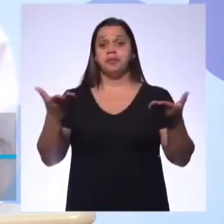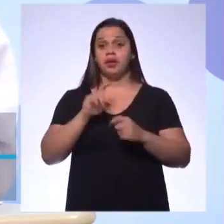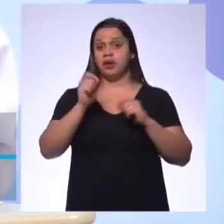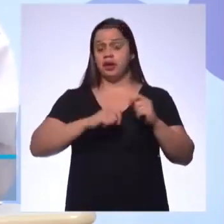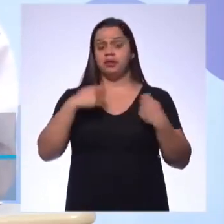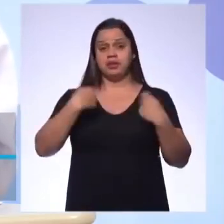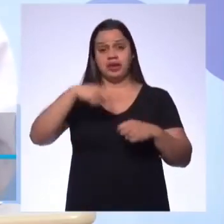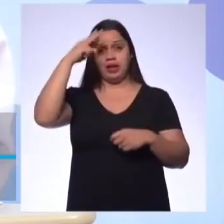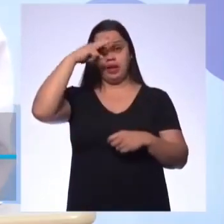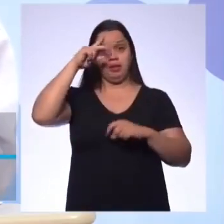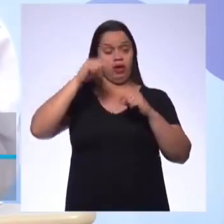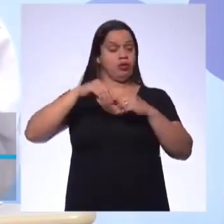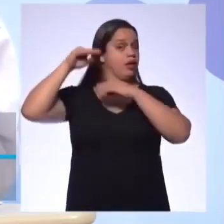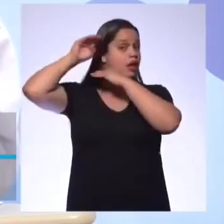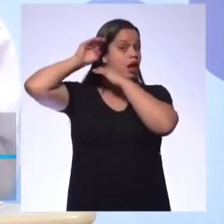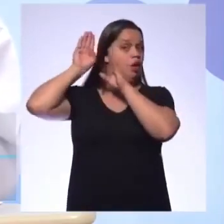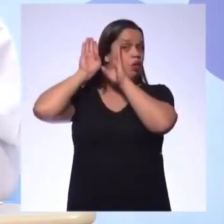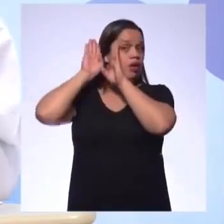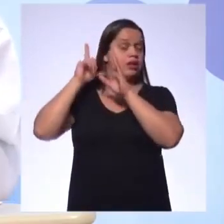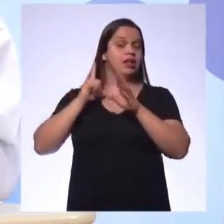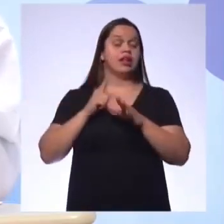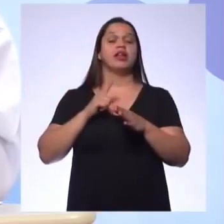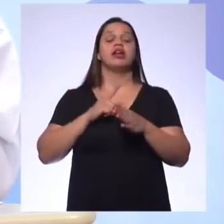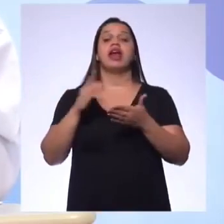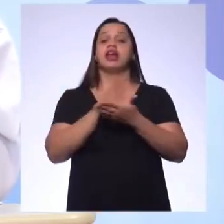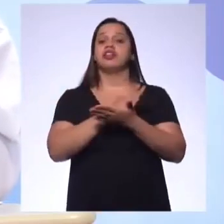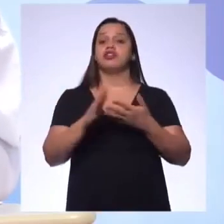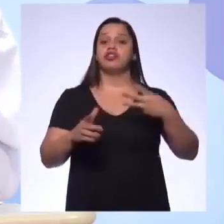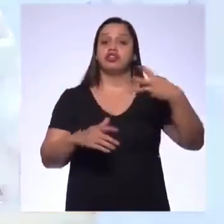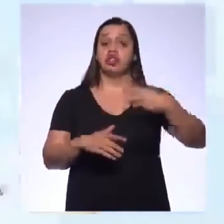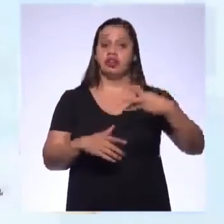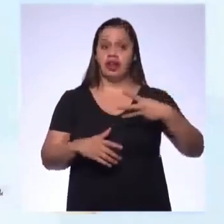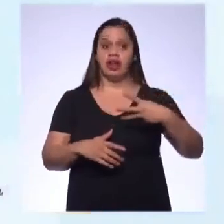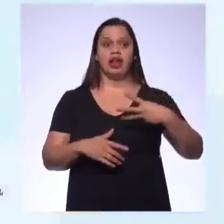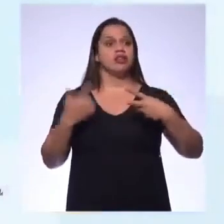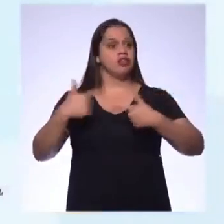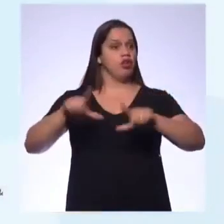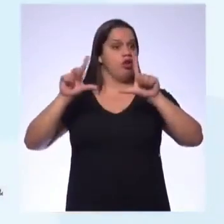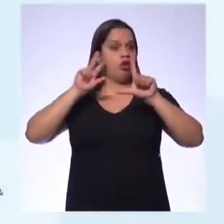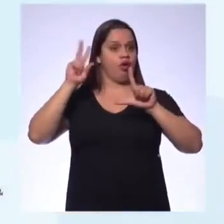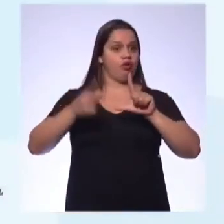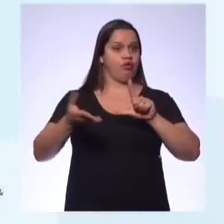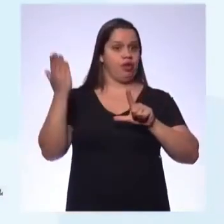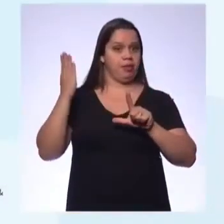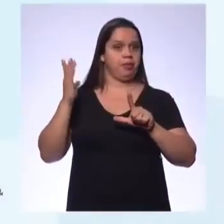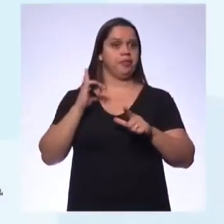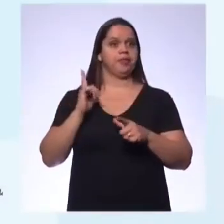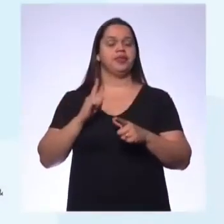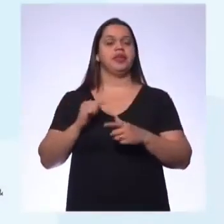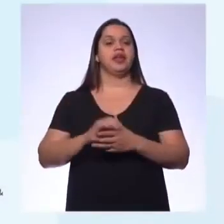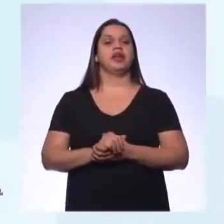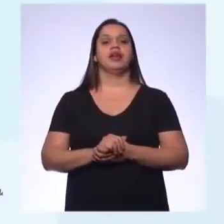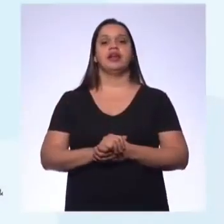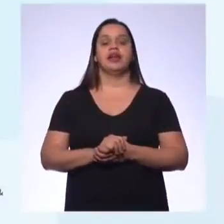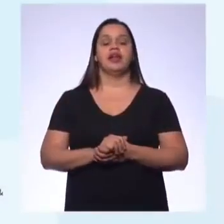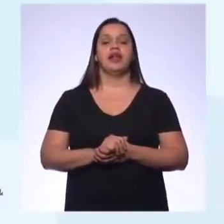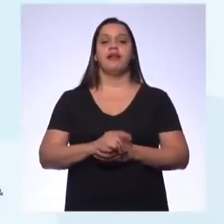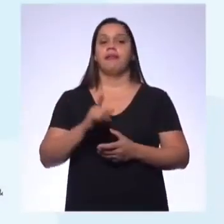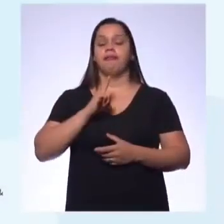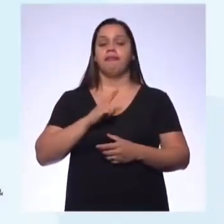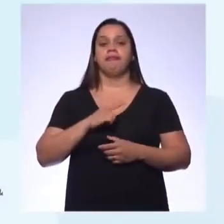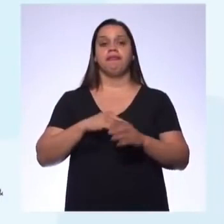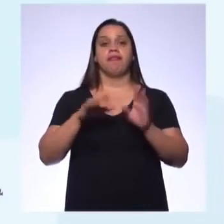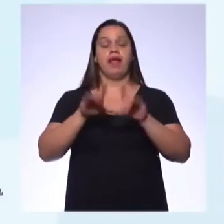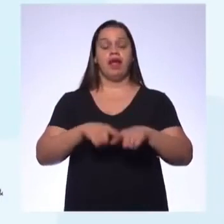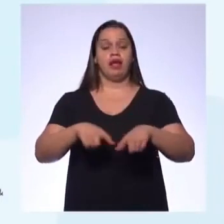nossa orelha, né, ela é dividida em 3 partes, né? Se quiser colocar a imagem aí, pode colocar. Isso, valeu. Então, ela tem a parte